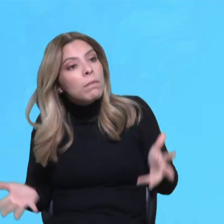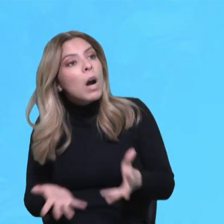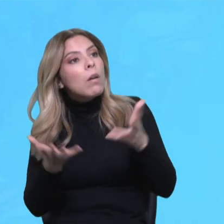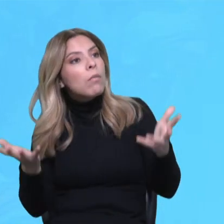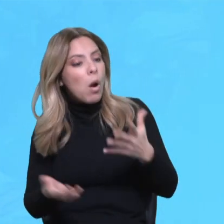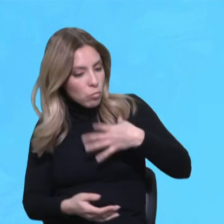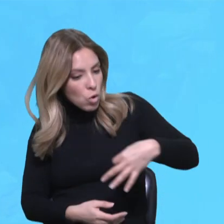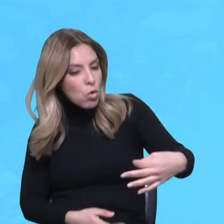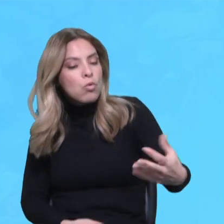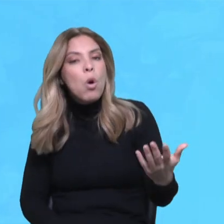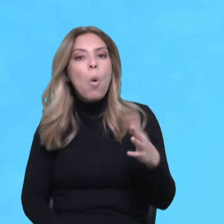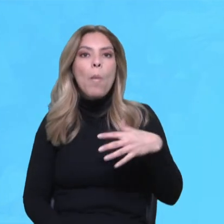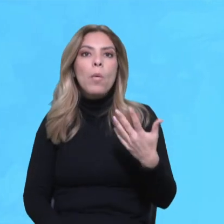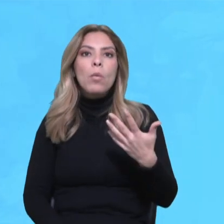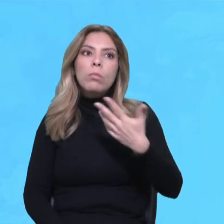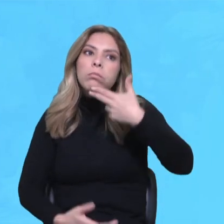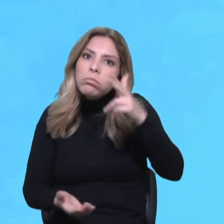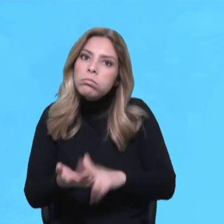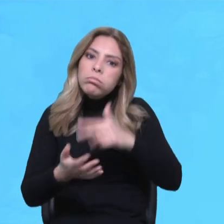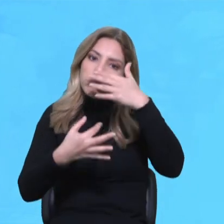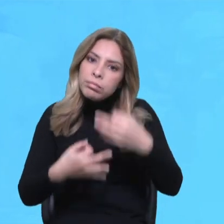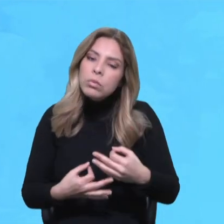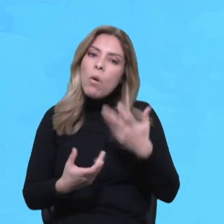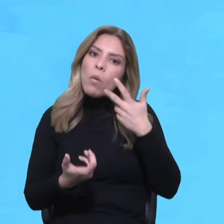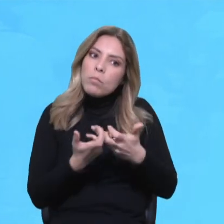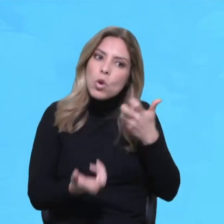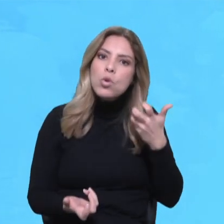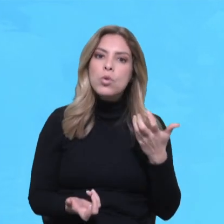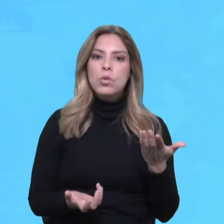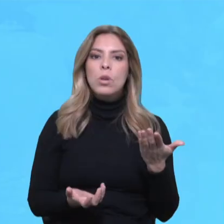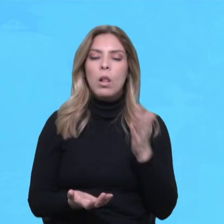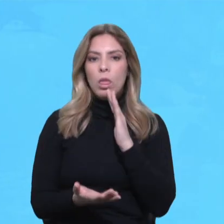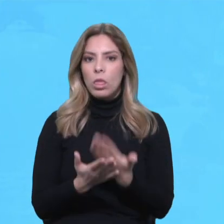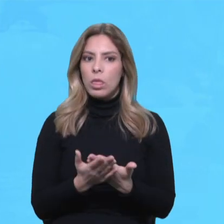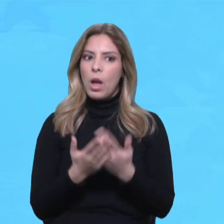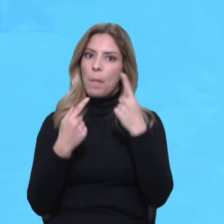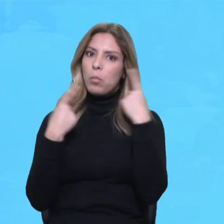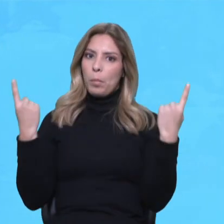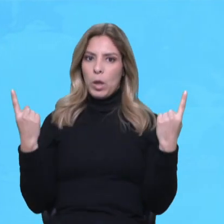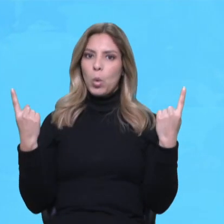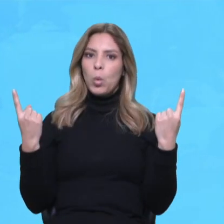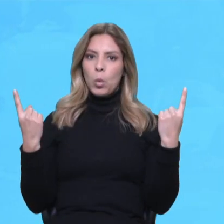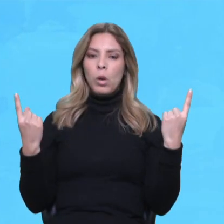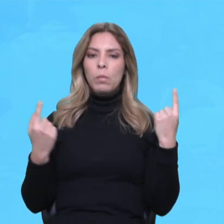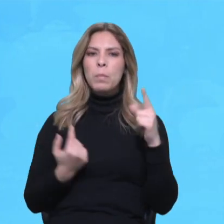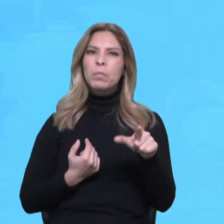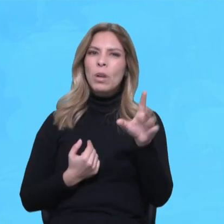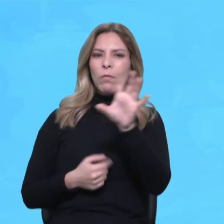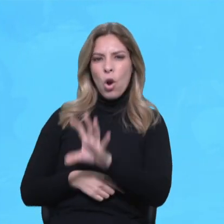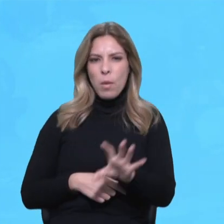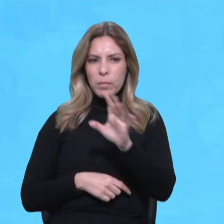ecumenismo eficaz, relevante e que se torne mais público das pessoas. Vivemos nesta tensão entre